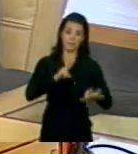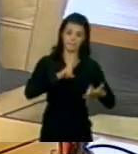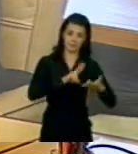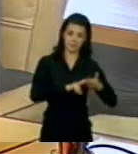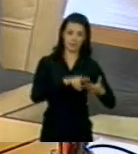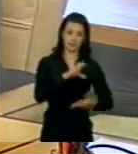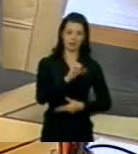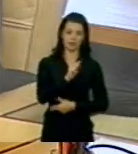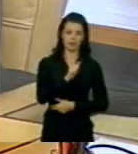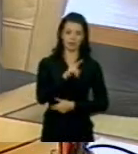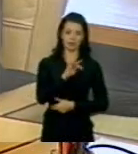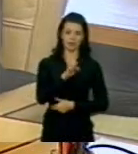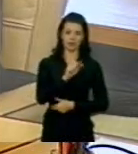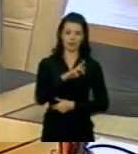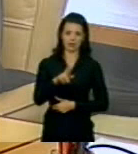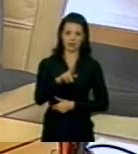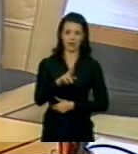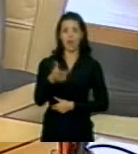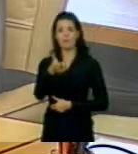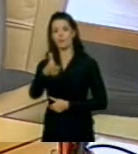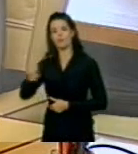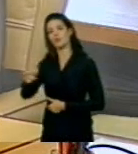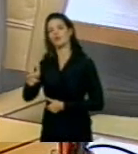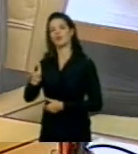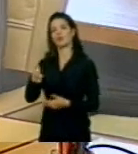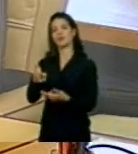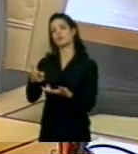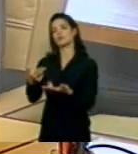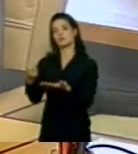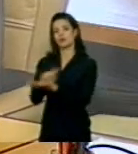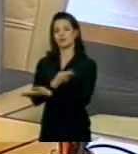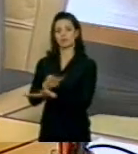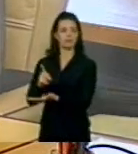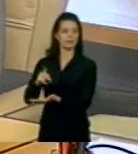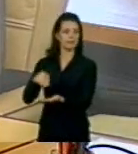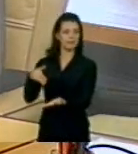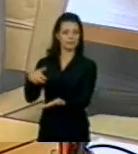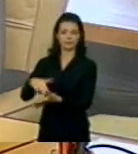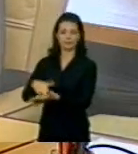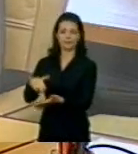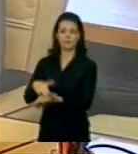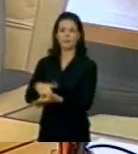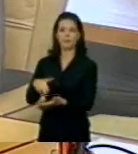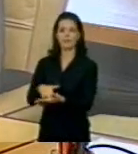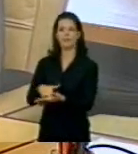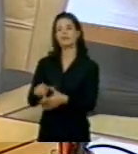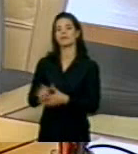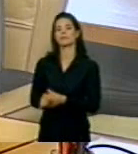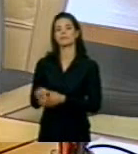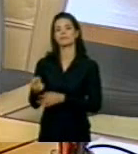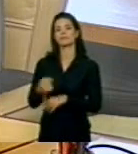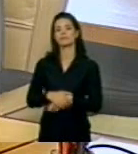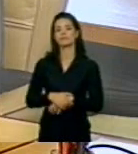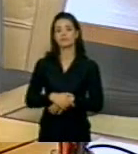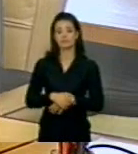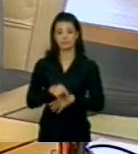cautelar por medidas menos restritivas. Citando um precedente da Lavra do eminente